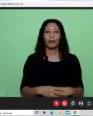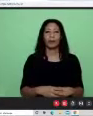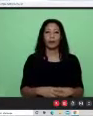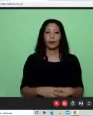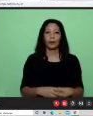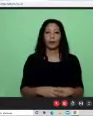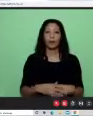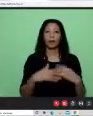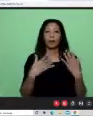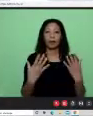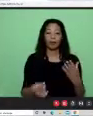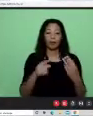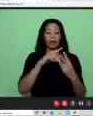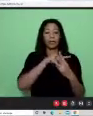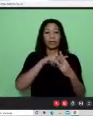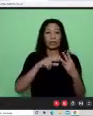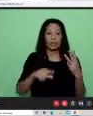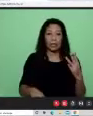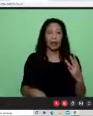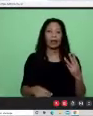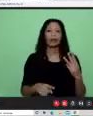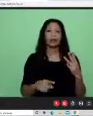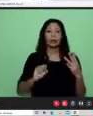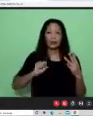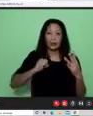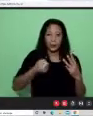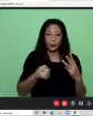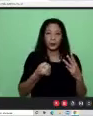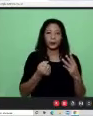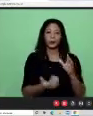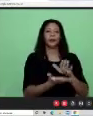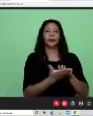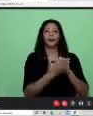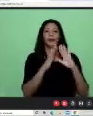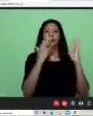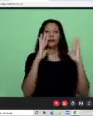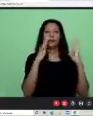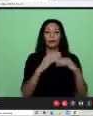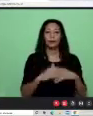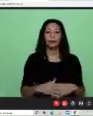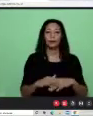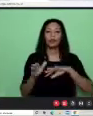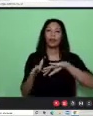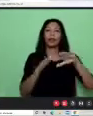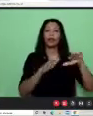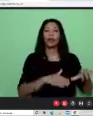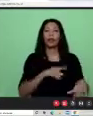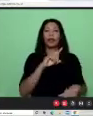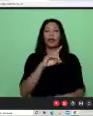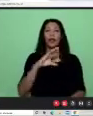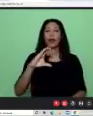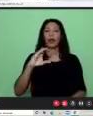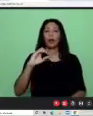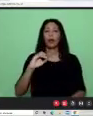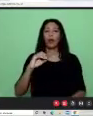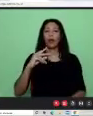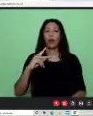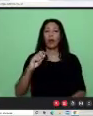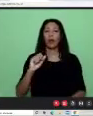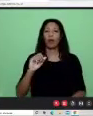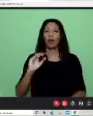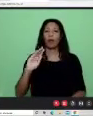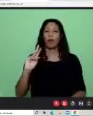por esses três gestos bacanas, certo? Com relação à COPAB, essa pauta que Vossa Excelência traz